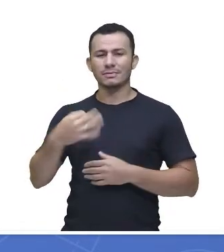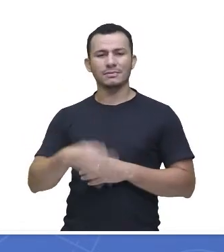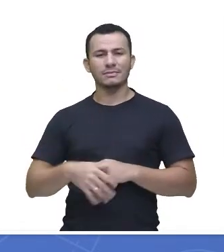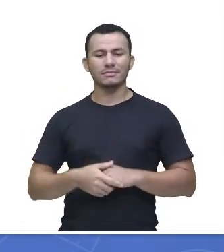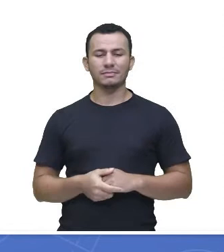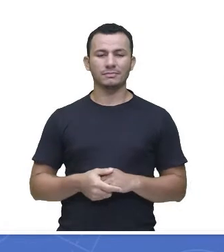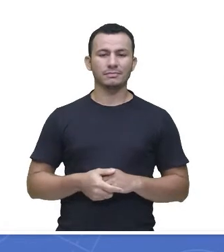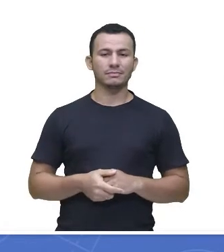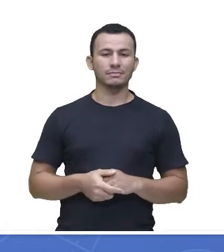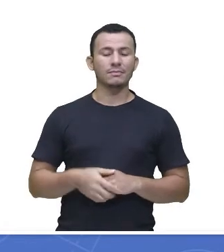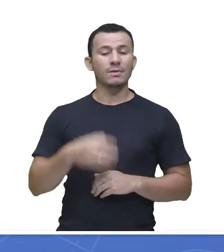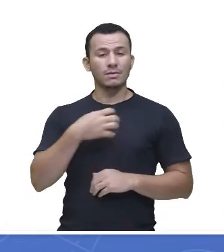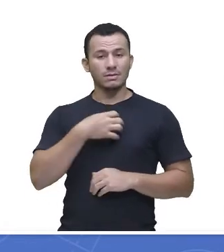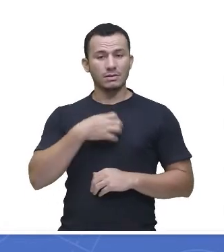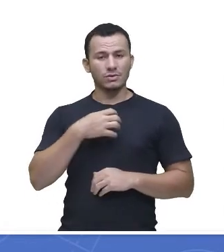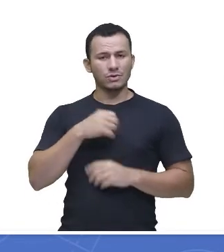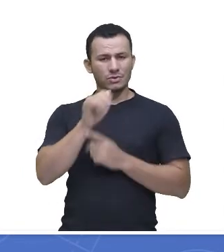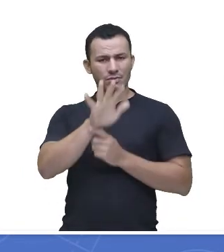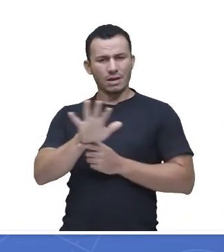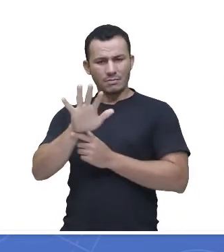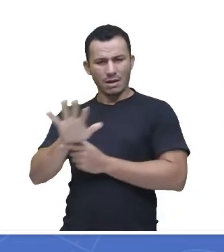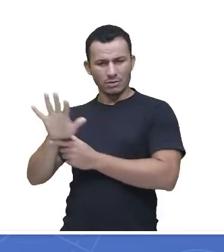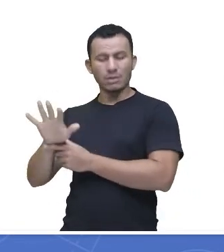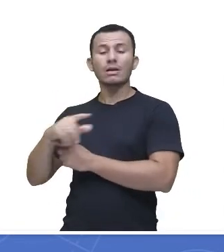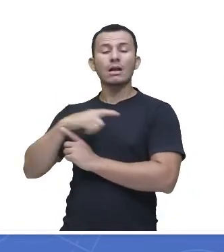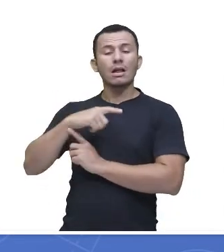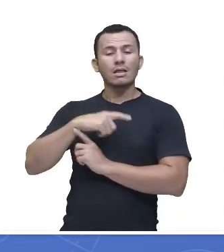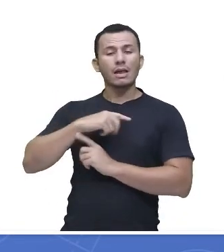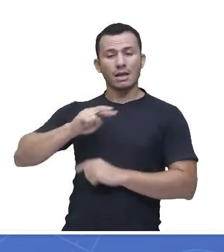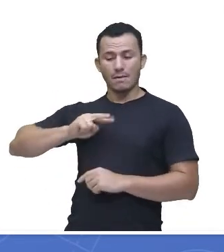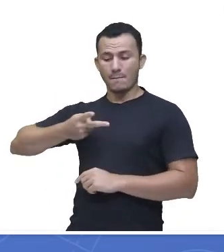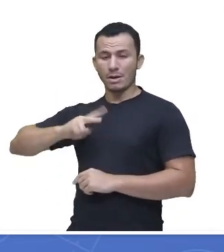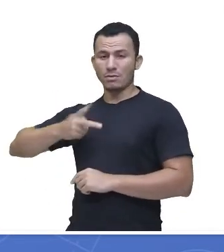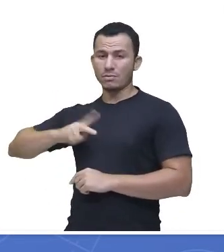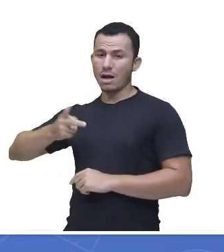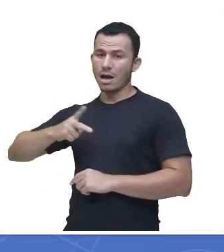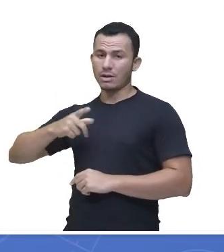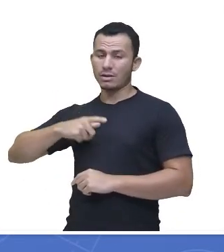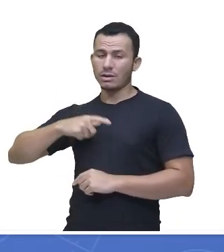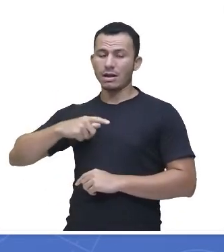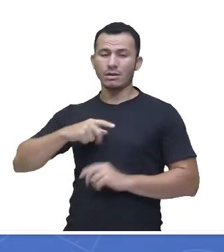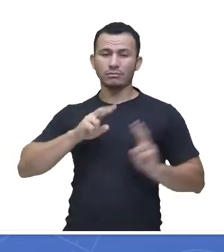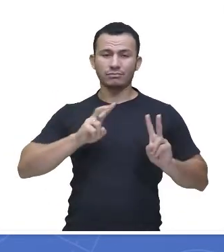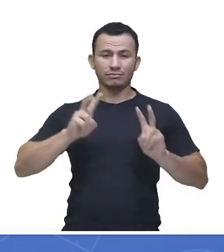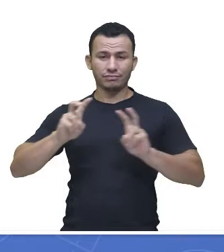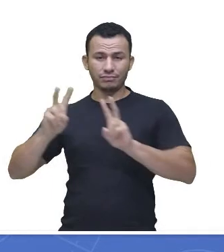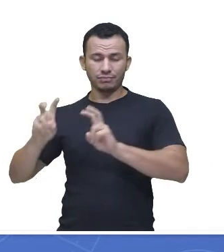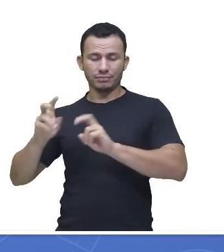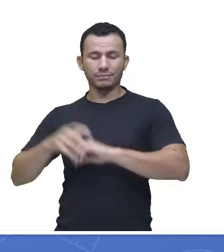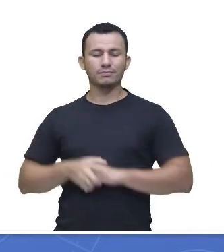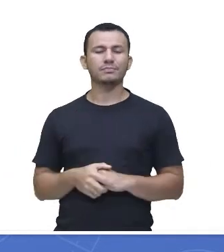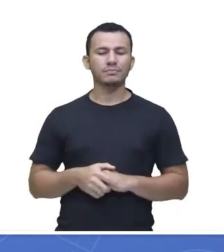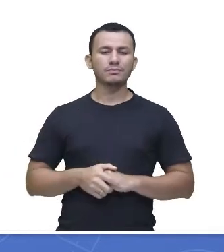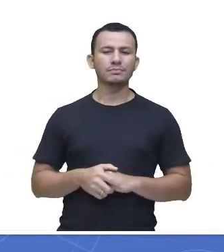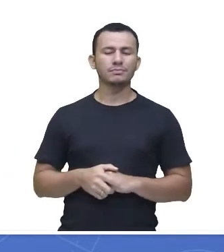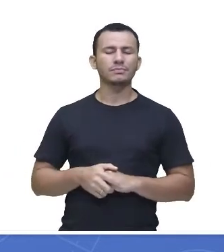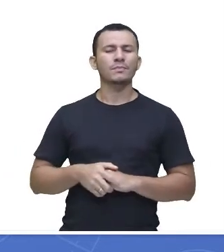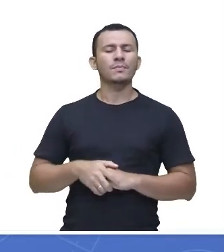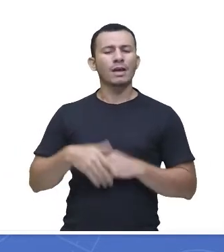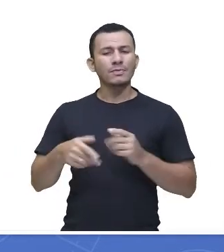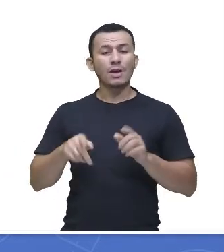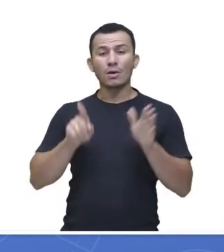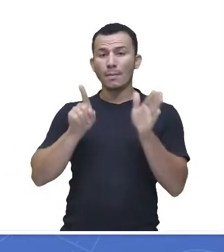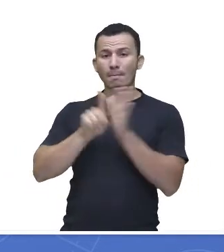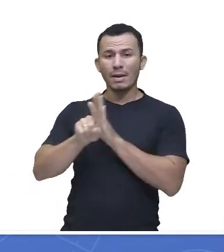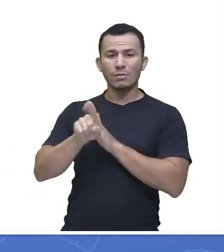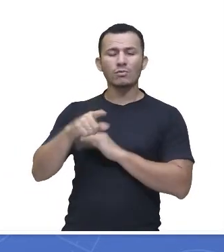o sentido da charge se constrói a partir da ambiguidade de determinado termo. O comando da questão já está dizendo para você que